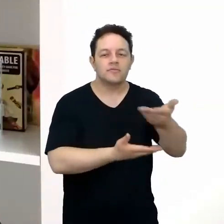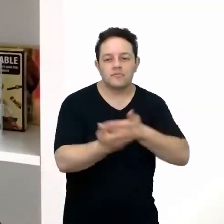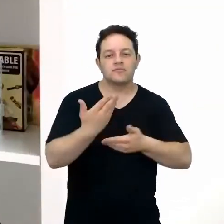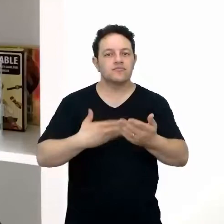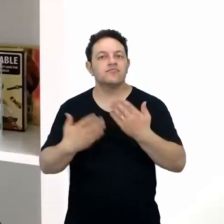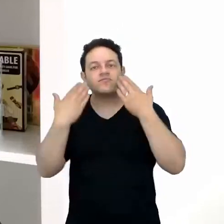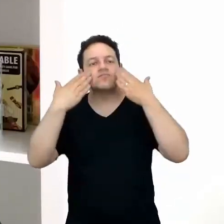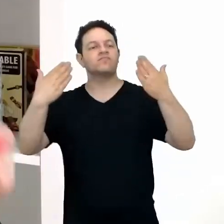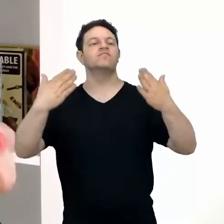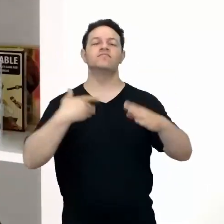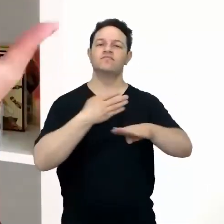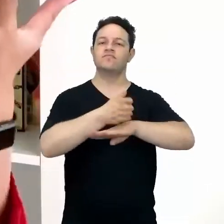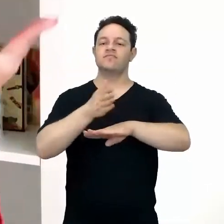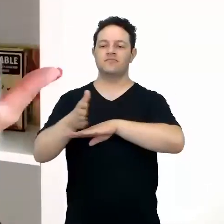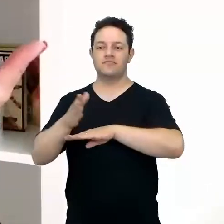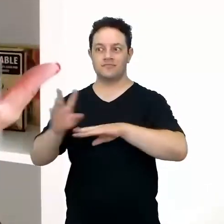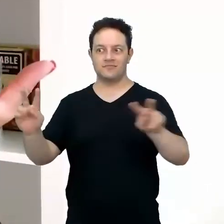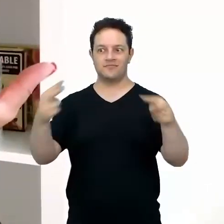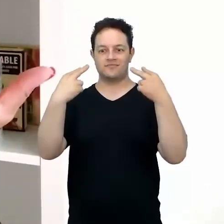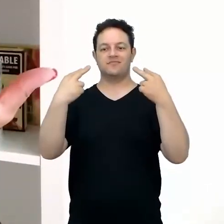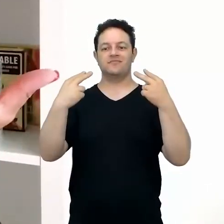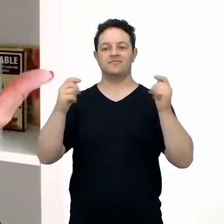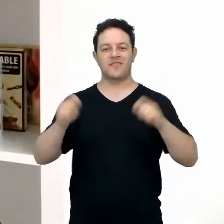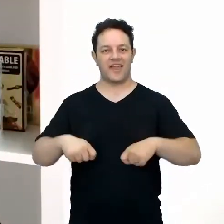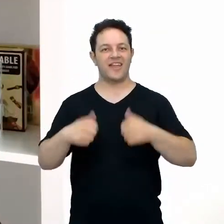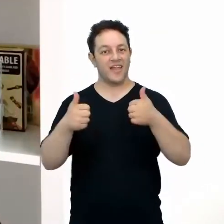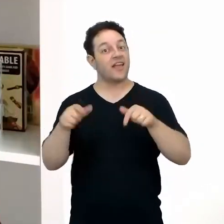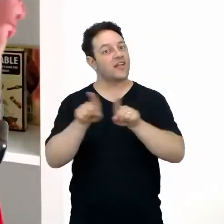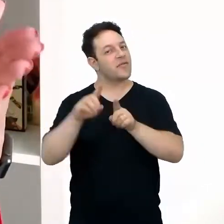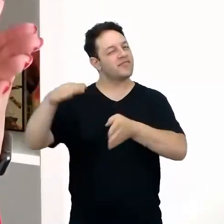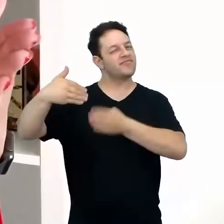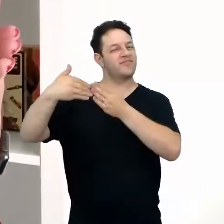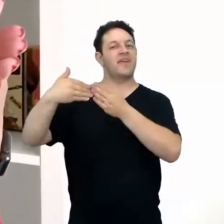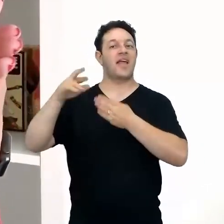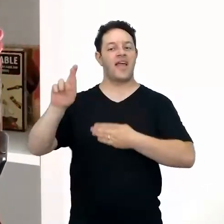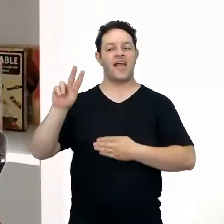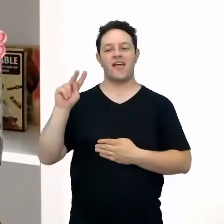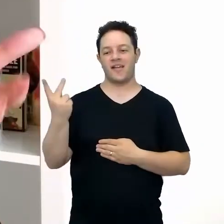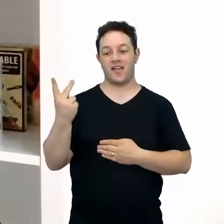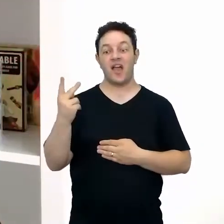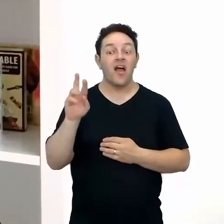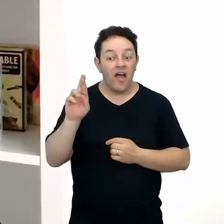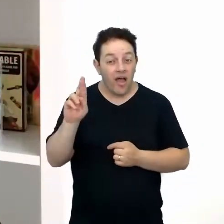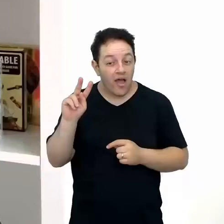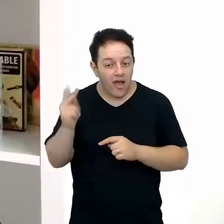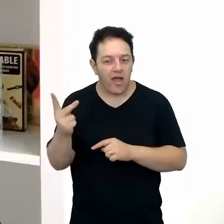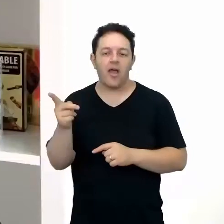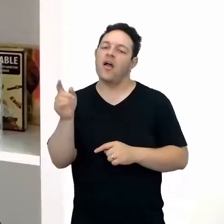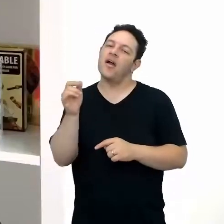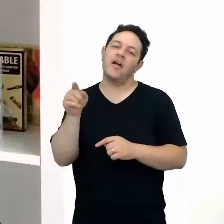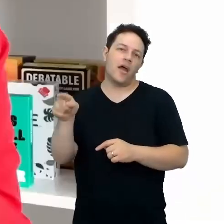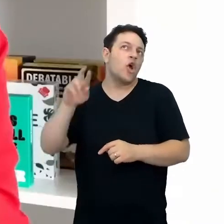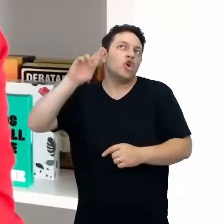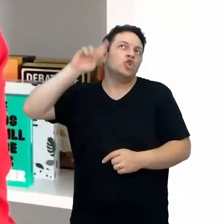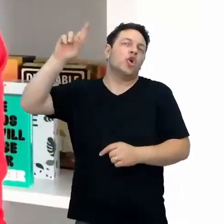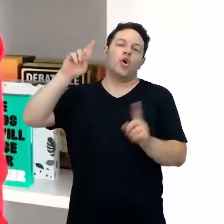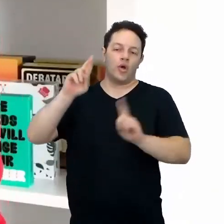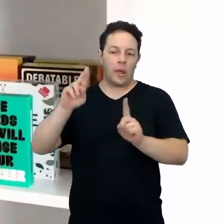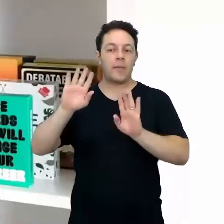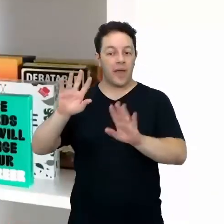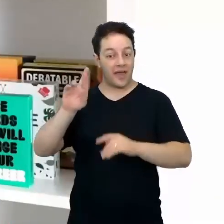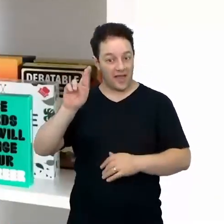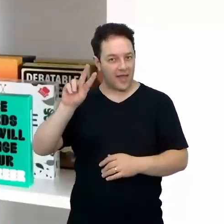cara, participa. E por fim, se relacione com o RH. RH, infelizmente, na maior parte das empresas não é dono da caneta,